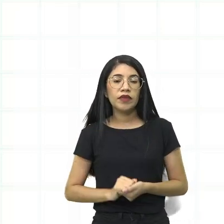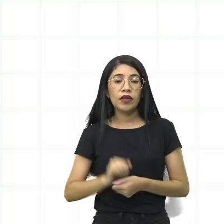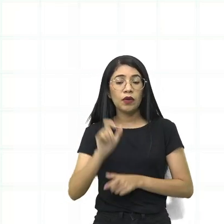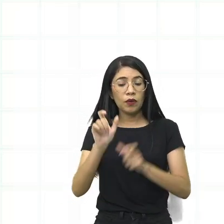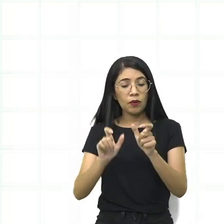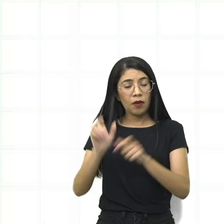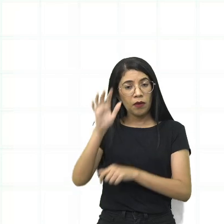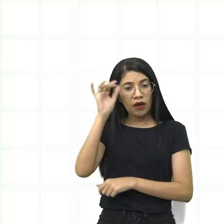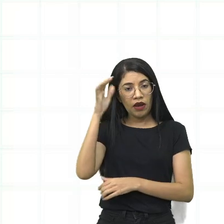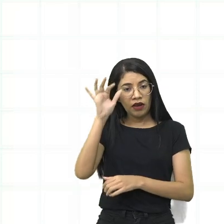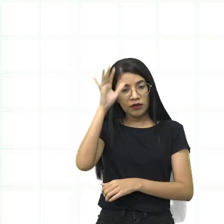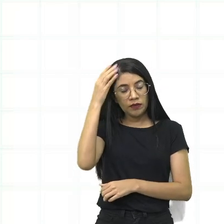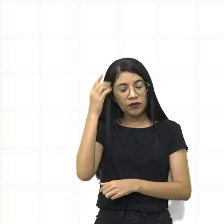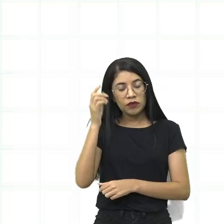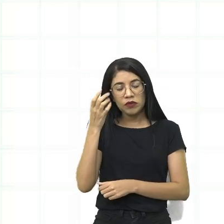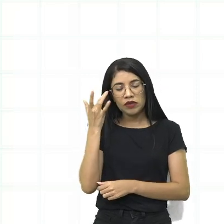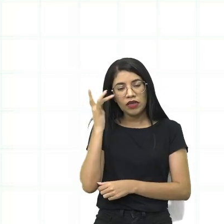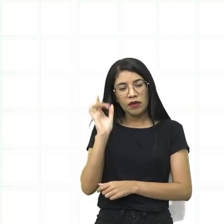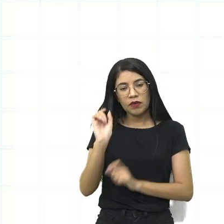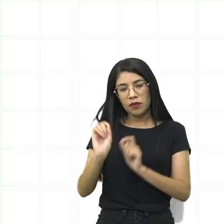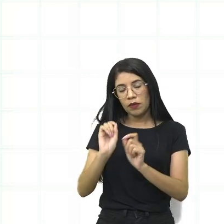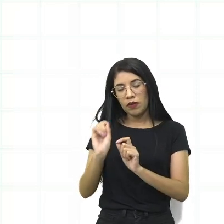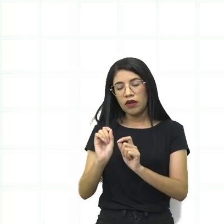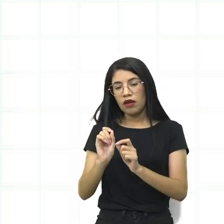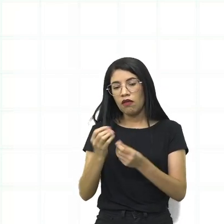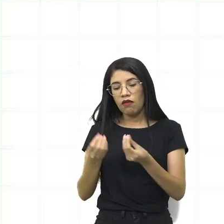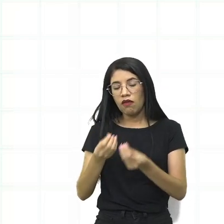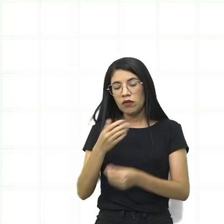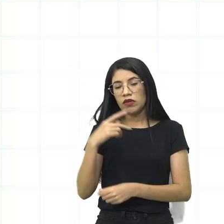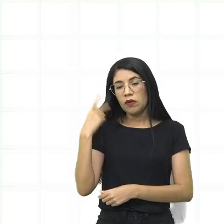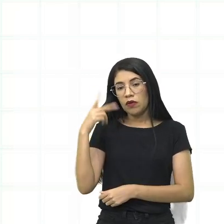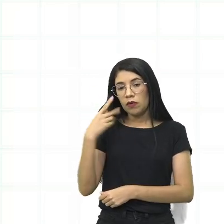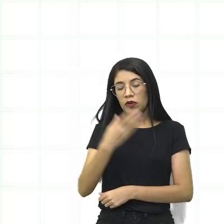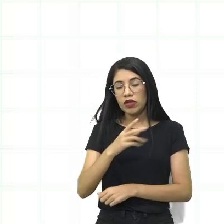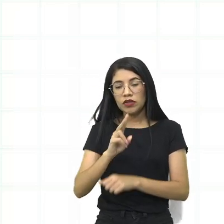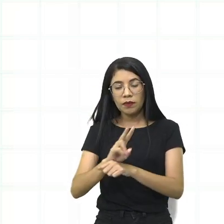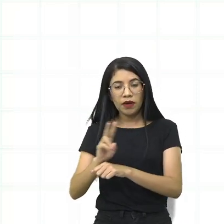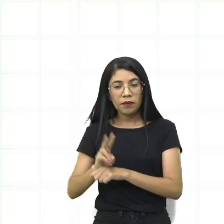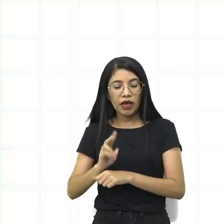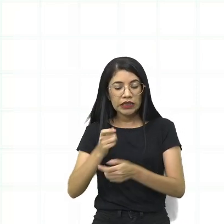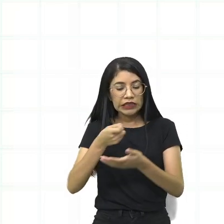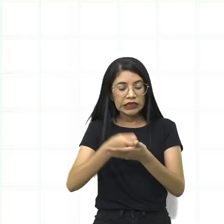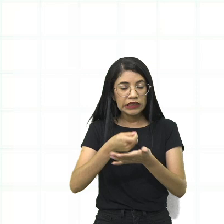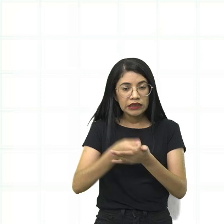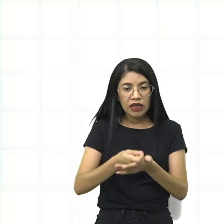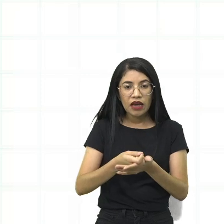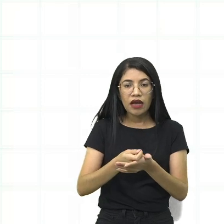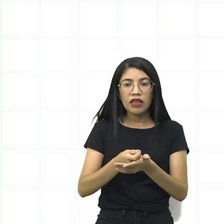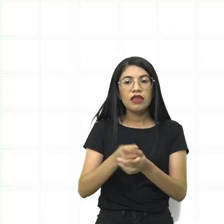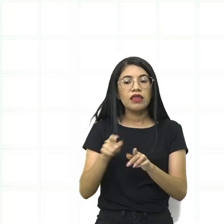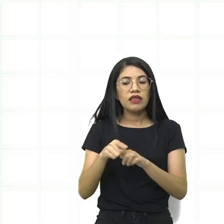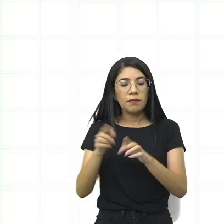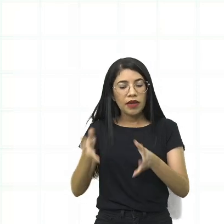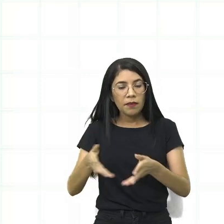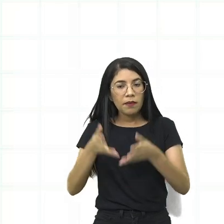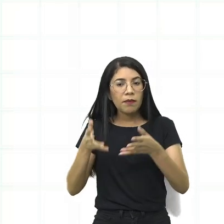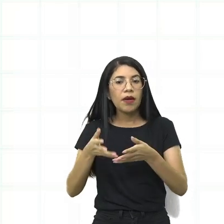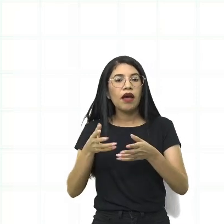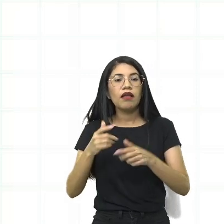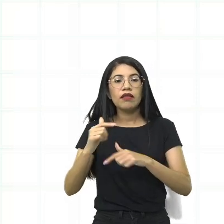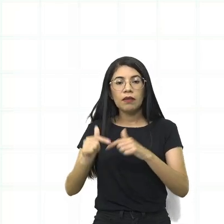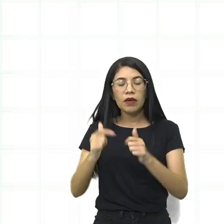tem dados aqui sobre realmente se as políticas de preservação forem mais rigorosas e o maior engajamento da comunidade